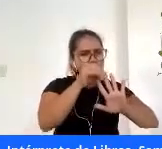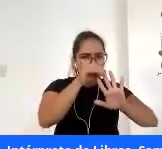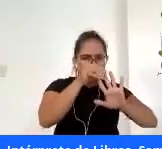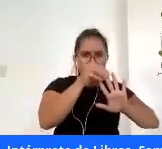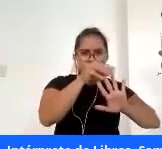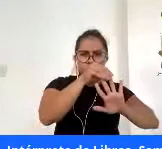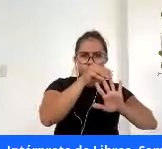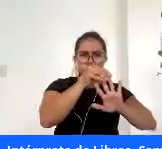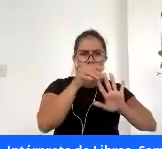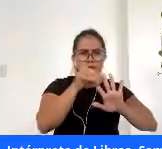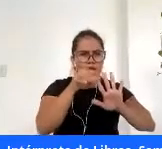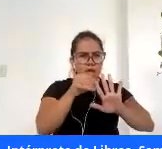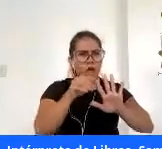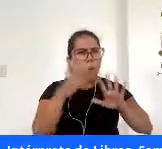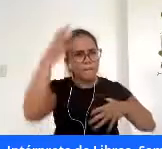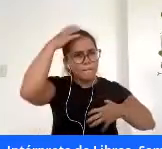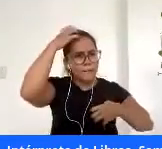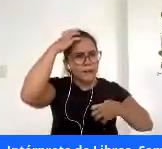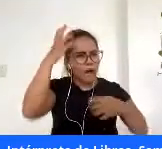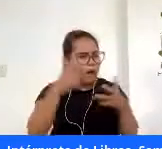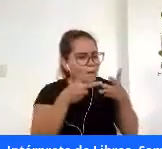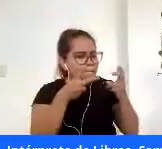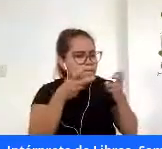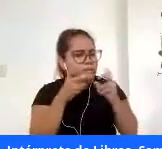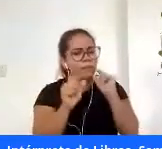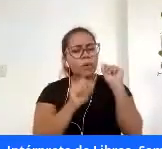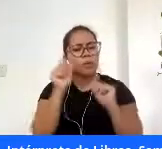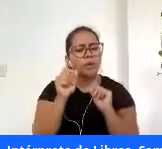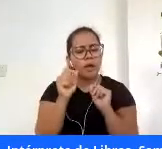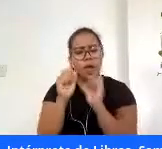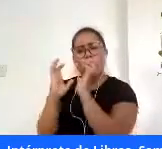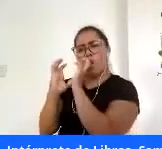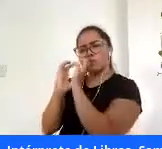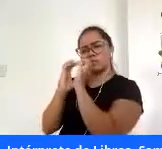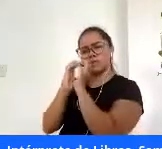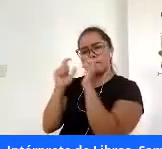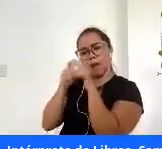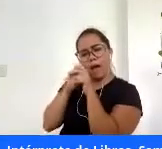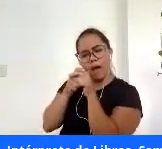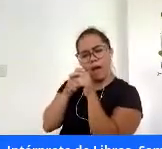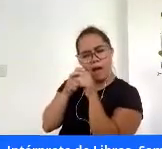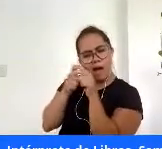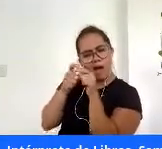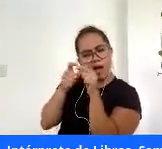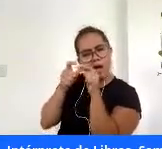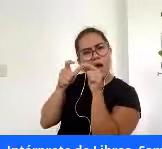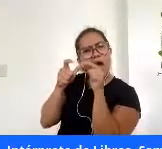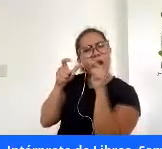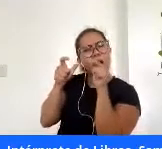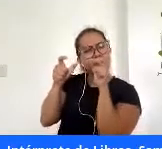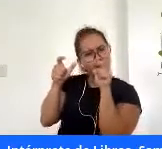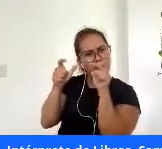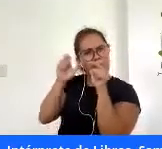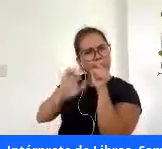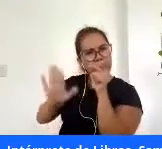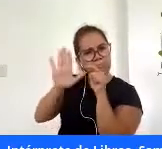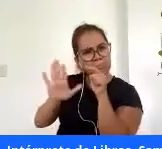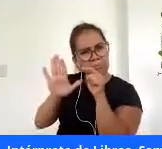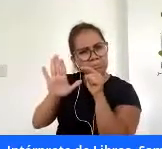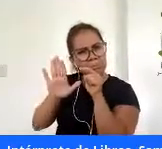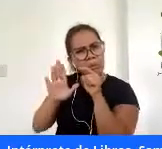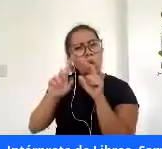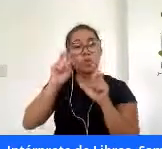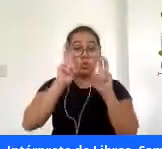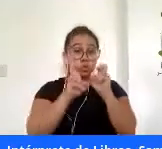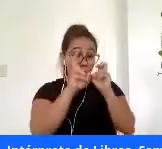3, foi observado no cérebro um aumento desses mapas referentes ao dígito 2 e